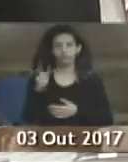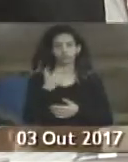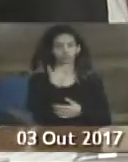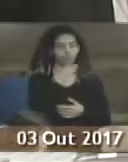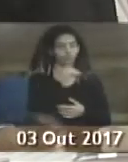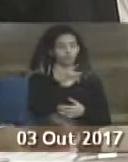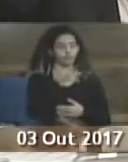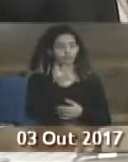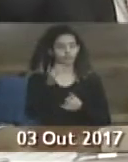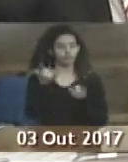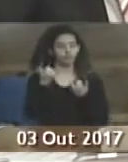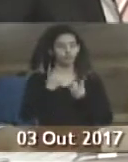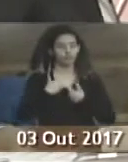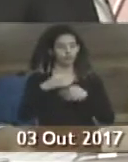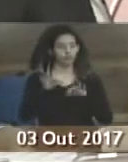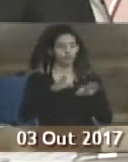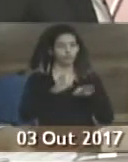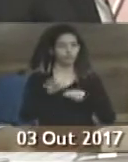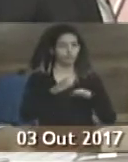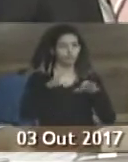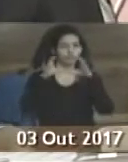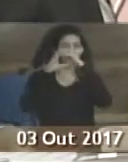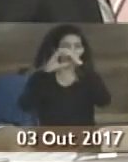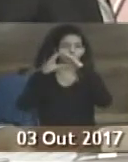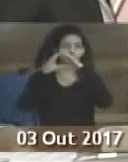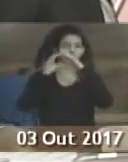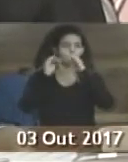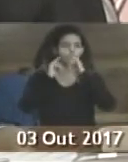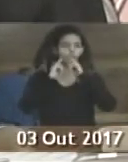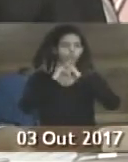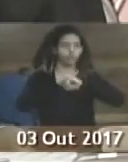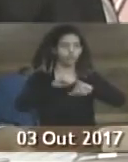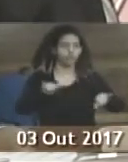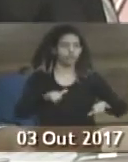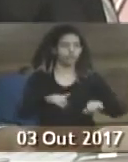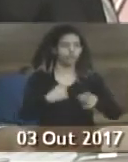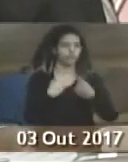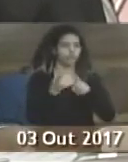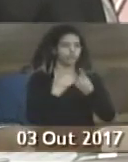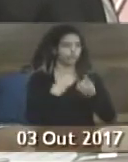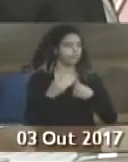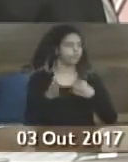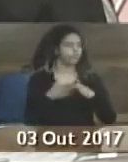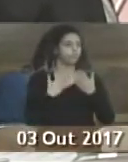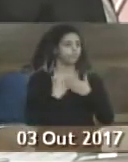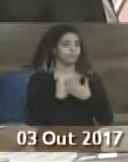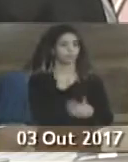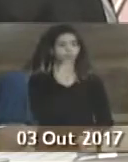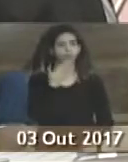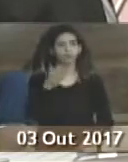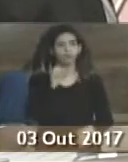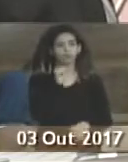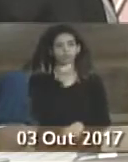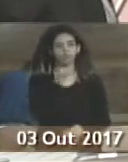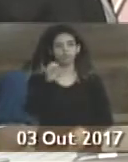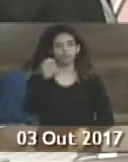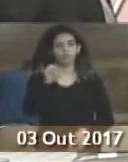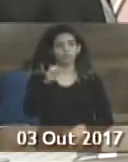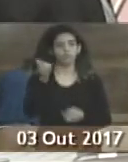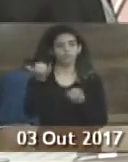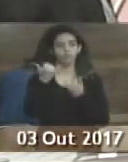programa de segurança e sinalização rodoviária BR Legal. Requerimento 1132/17, solicitando ao SAI informações sobre as condições de